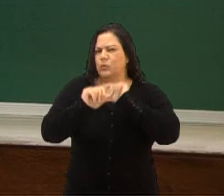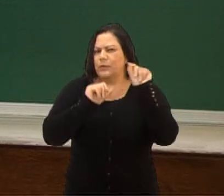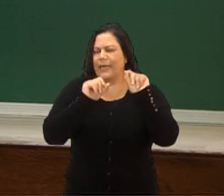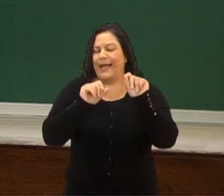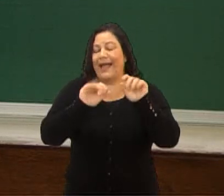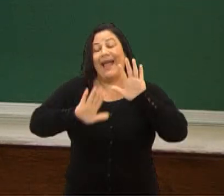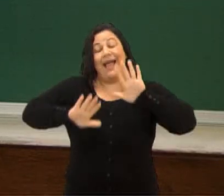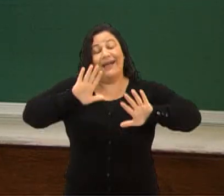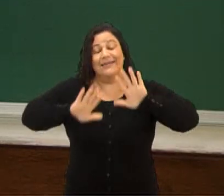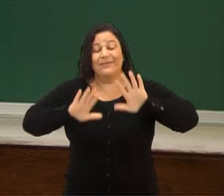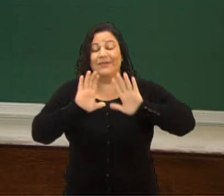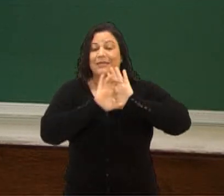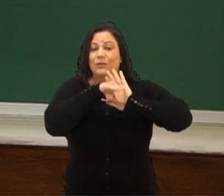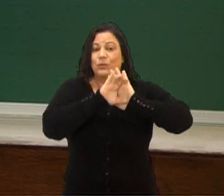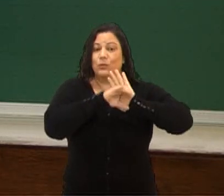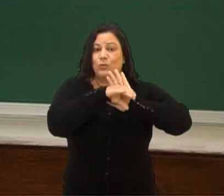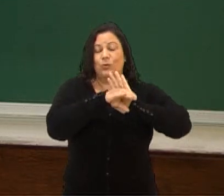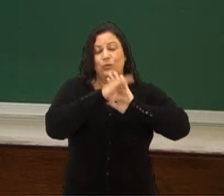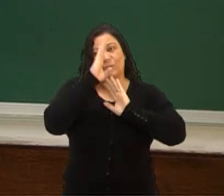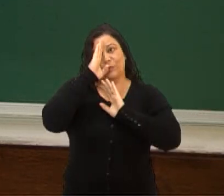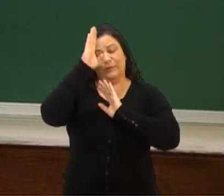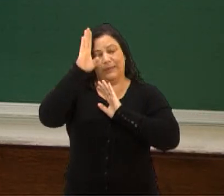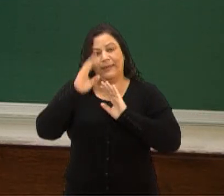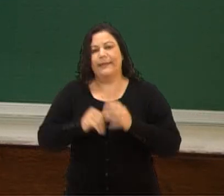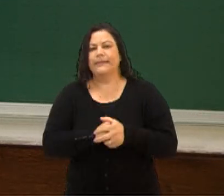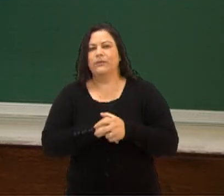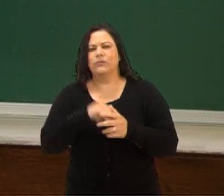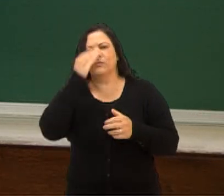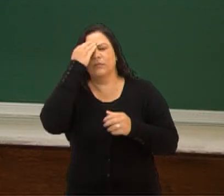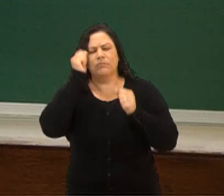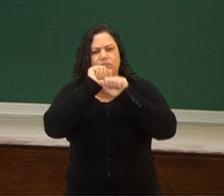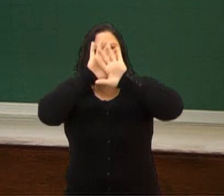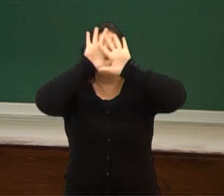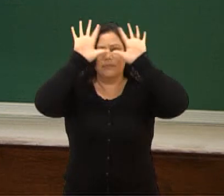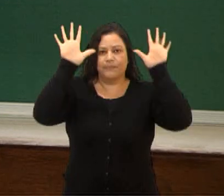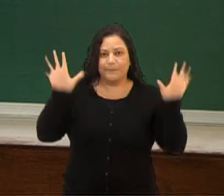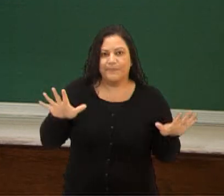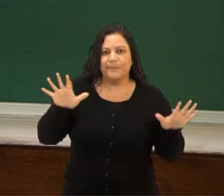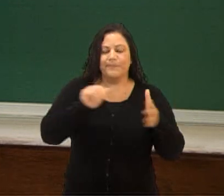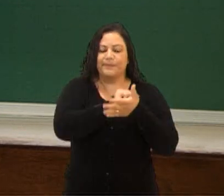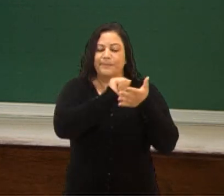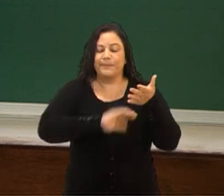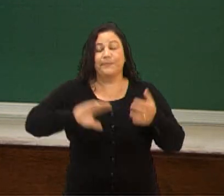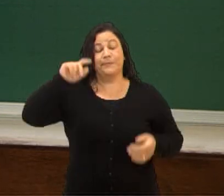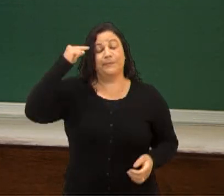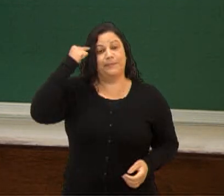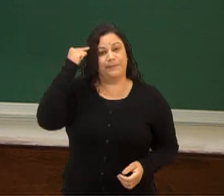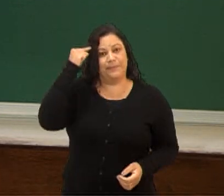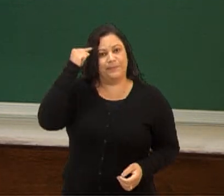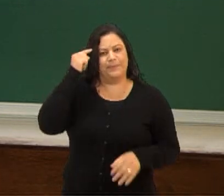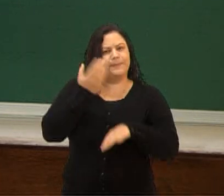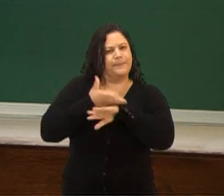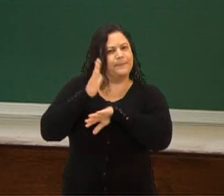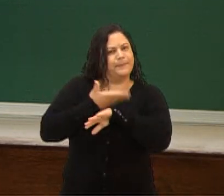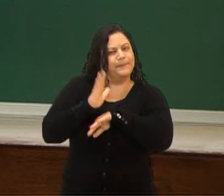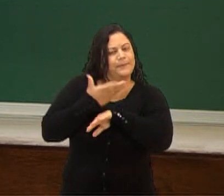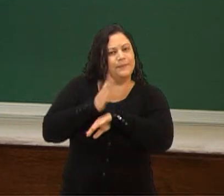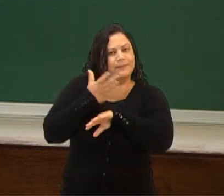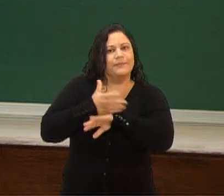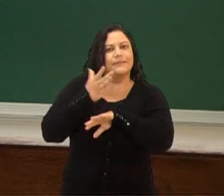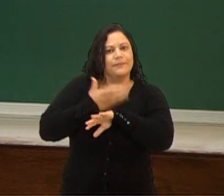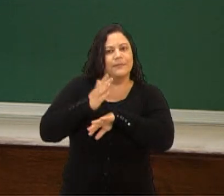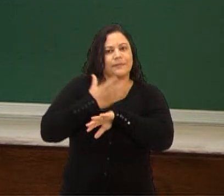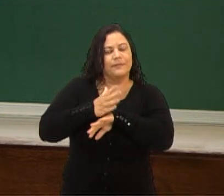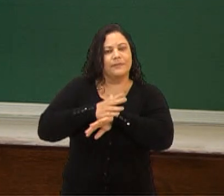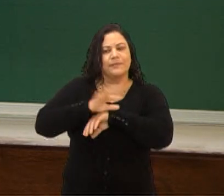relacionado a conceito, interpretação, exercício de memória,